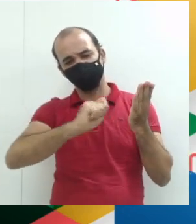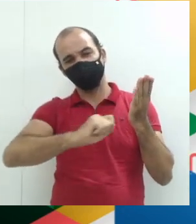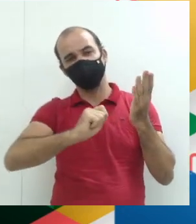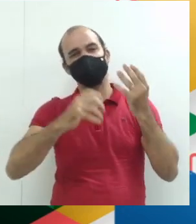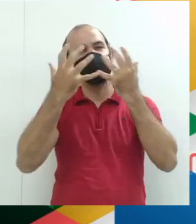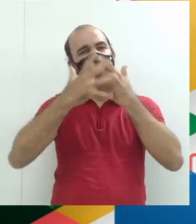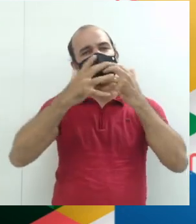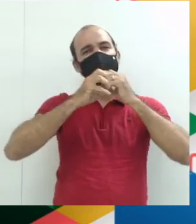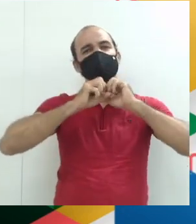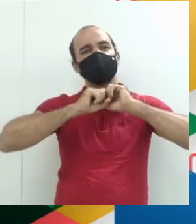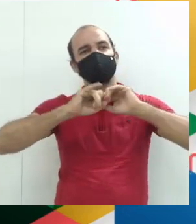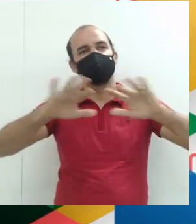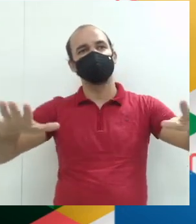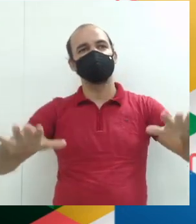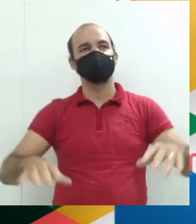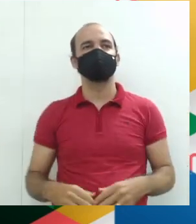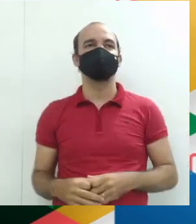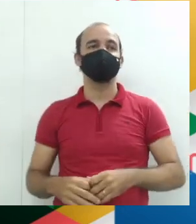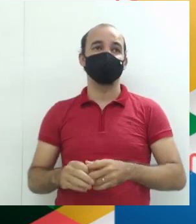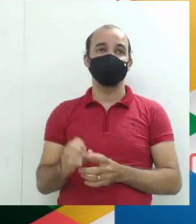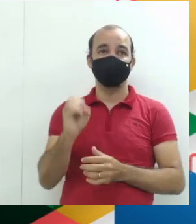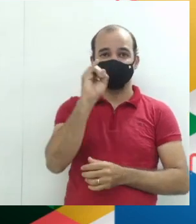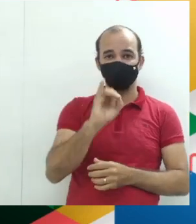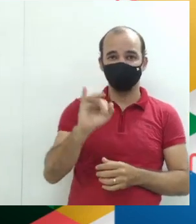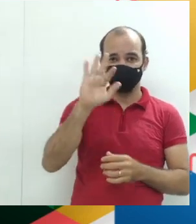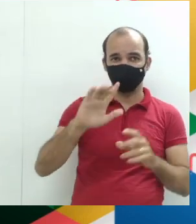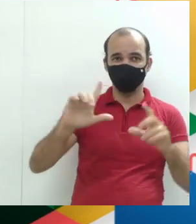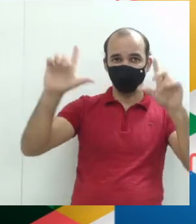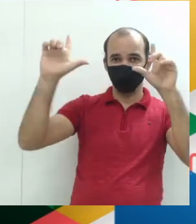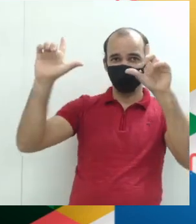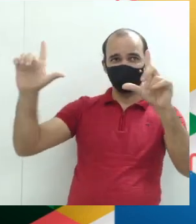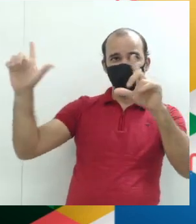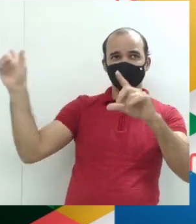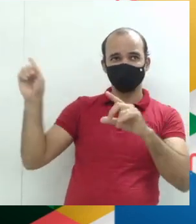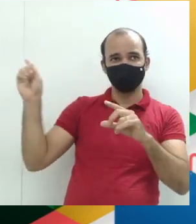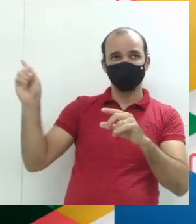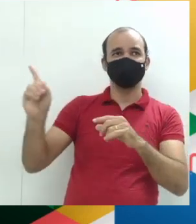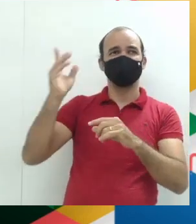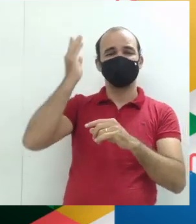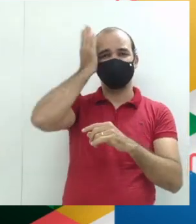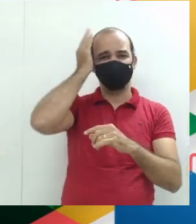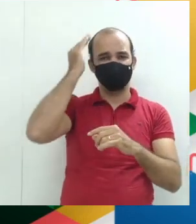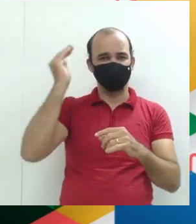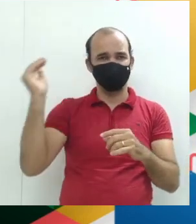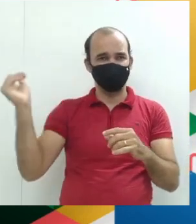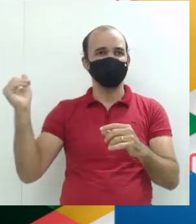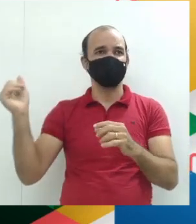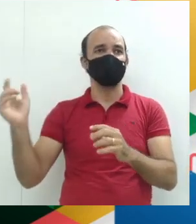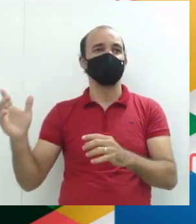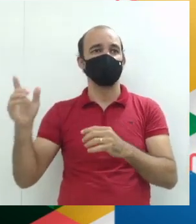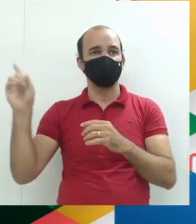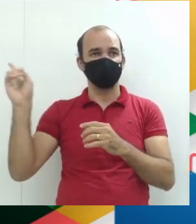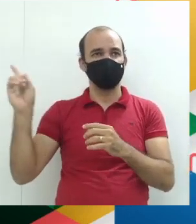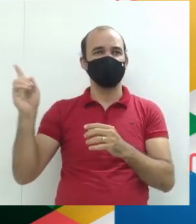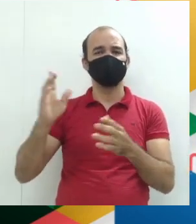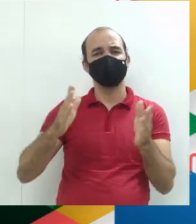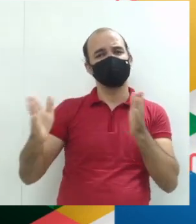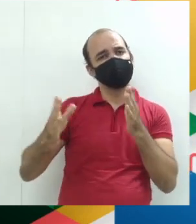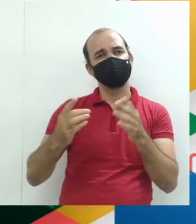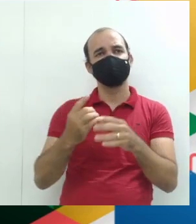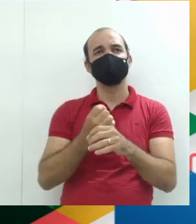tem a imagem de cima, Erasmo Carlos, Roberto Carlos e Vanderleia, né? Na década de